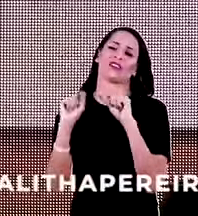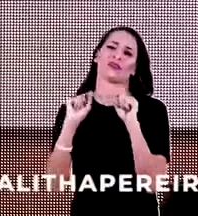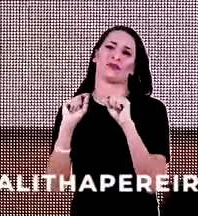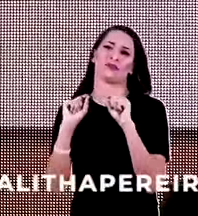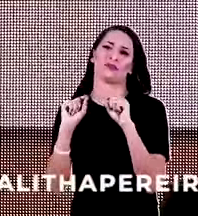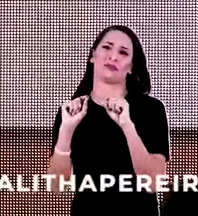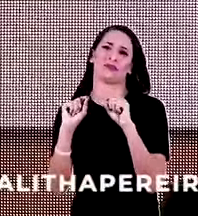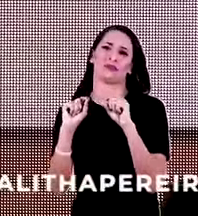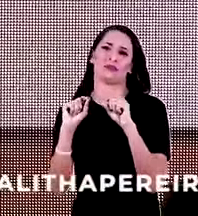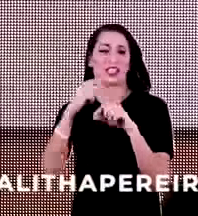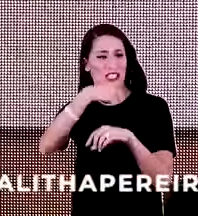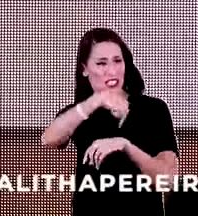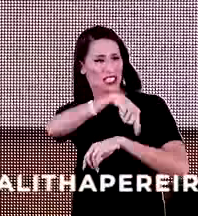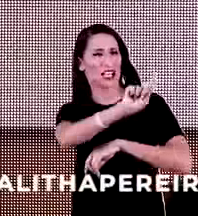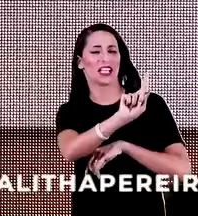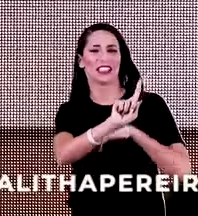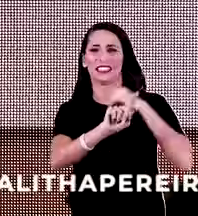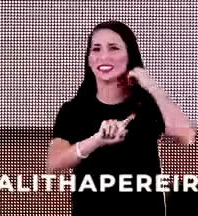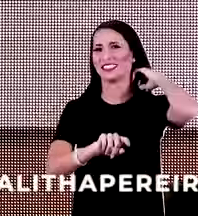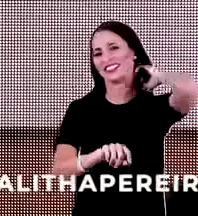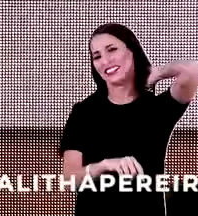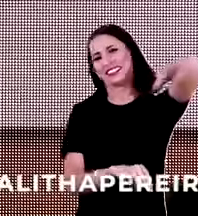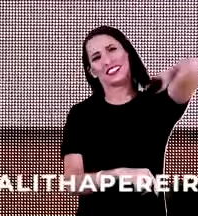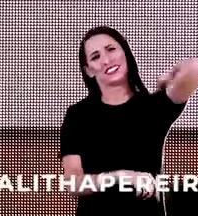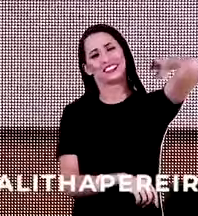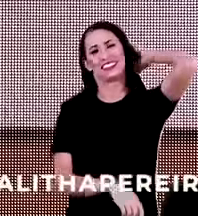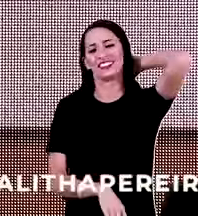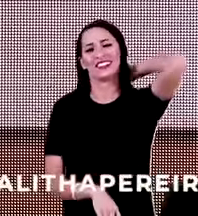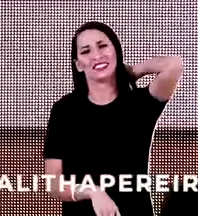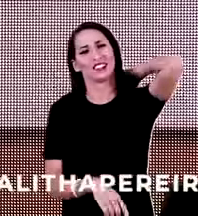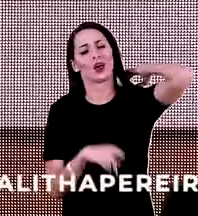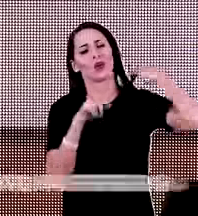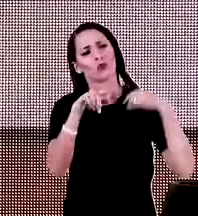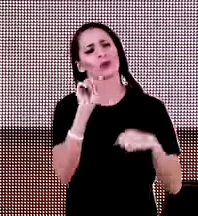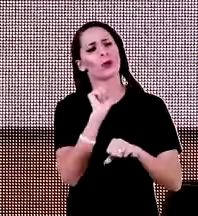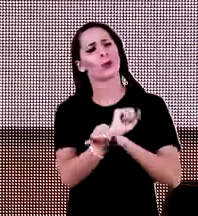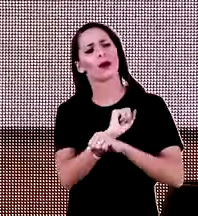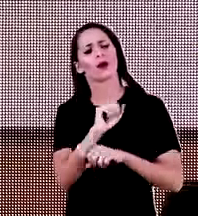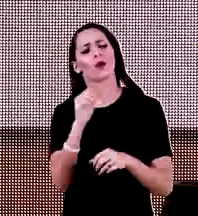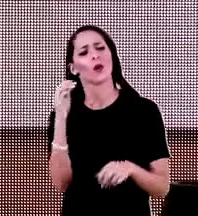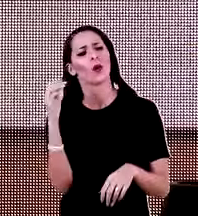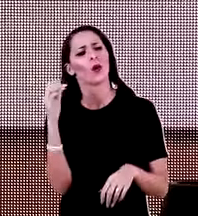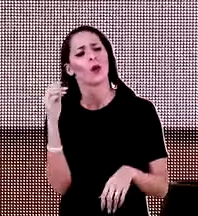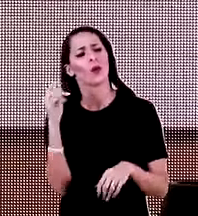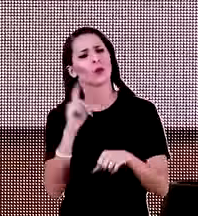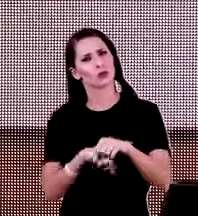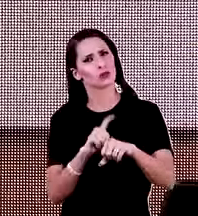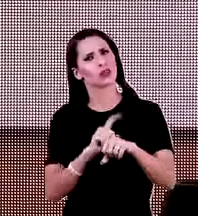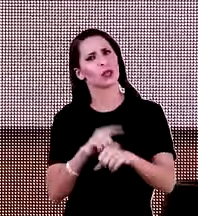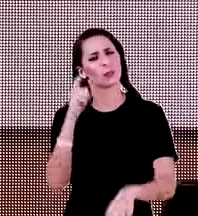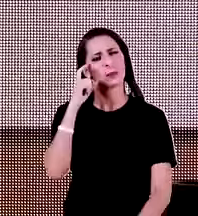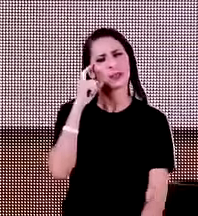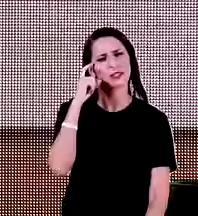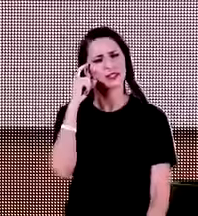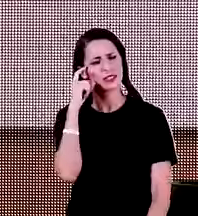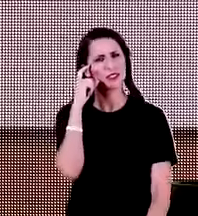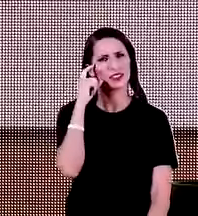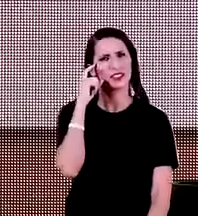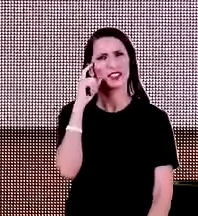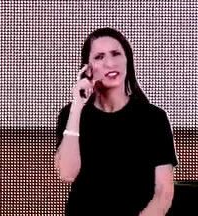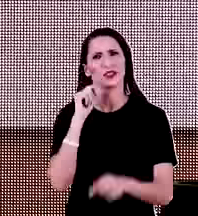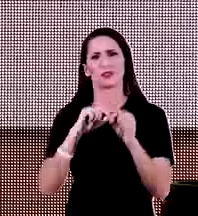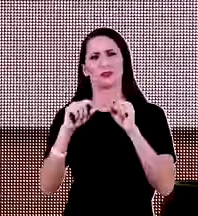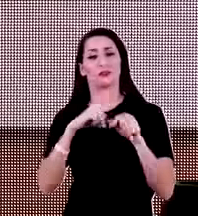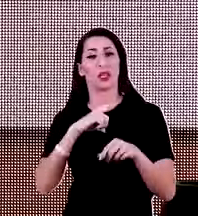dá o lavra, como diz aqui no Nordeste? Você já parou por um momento para pensar que tem